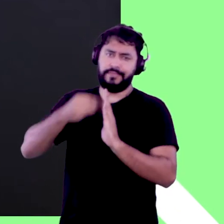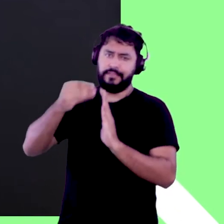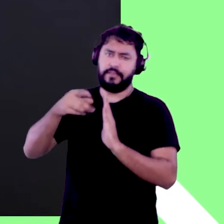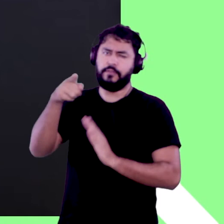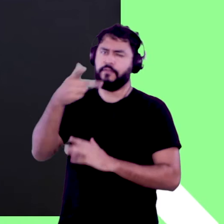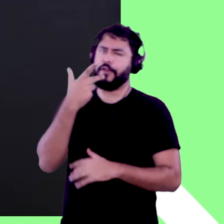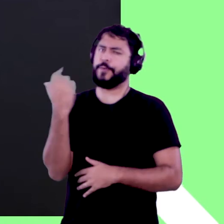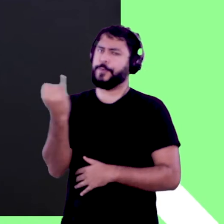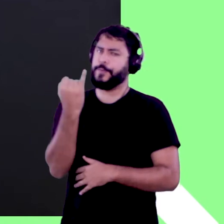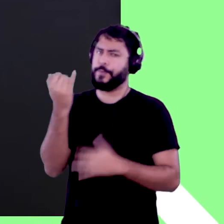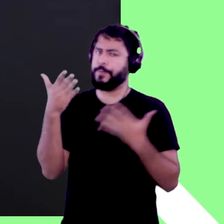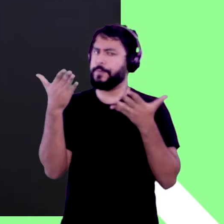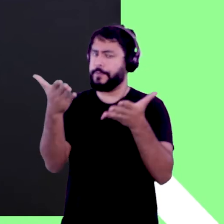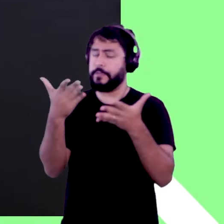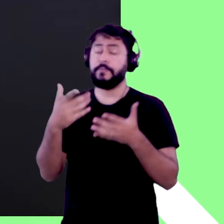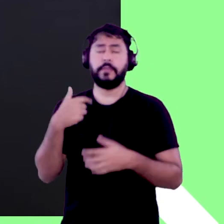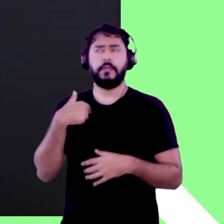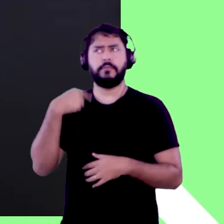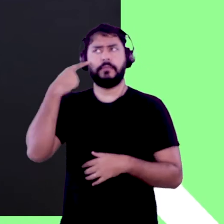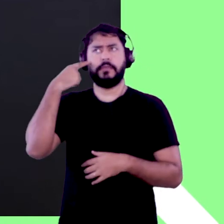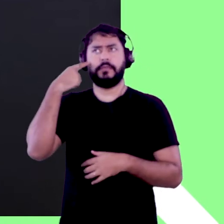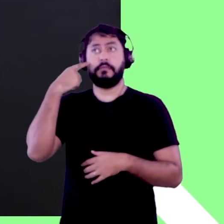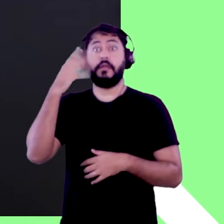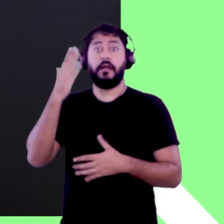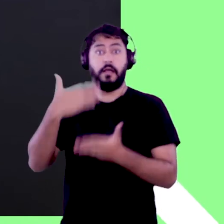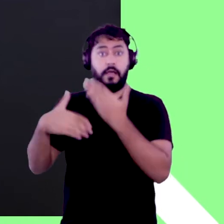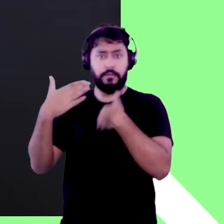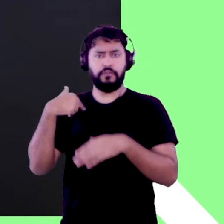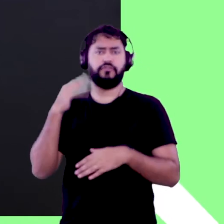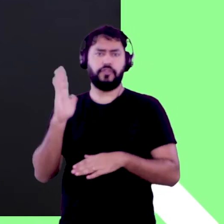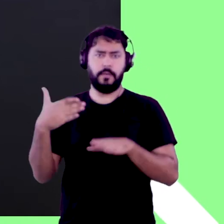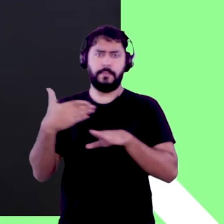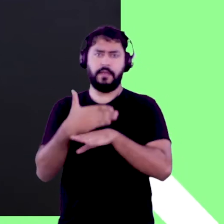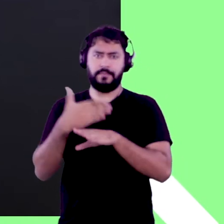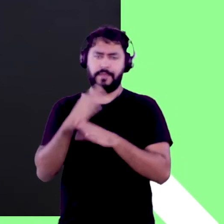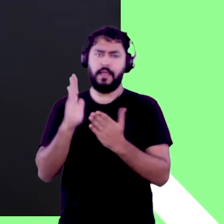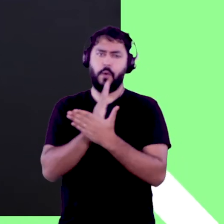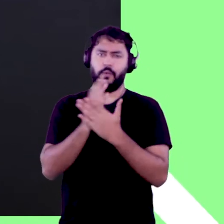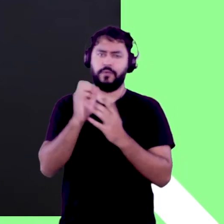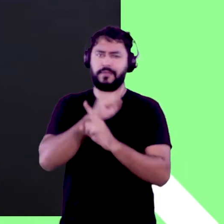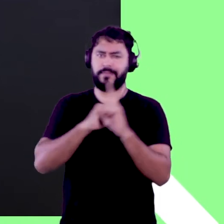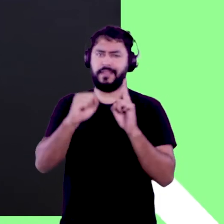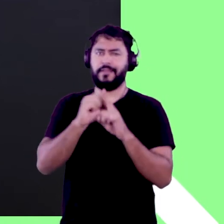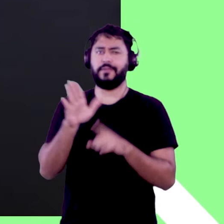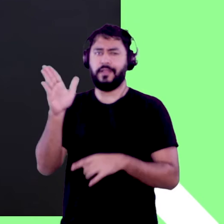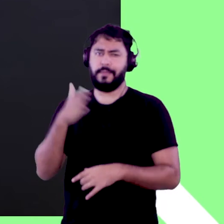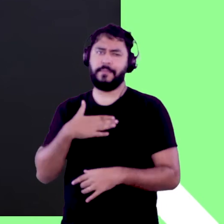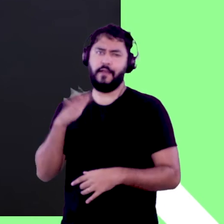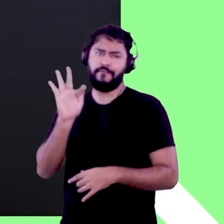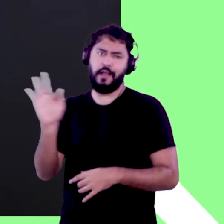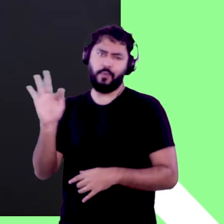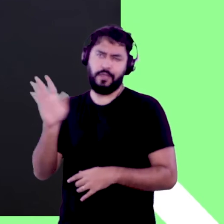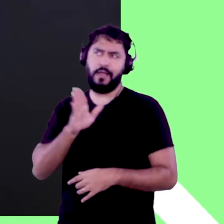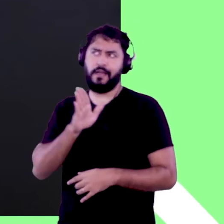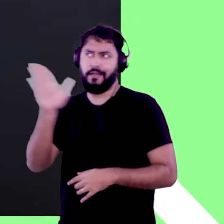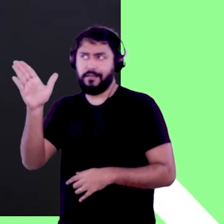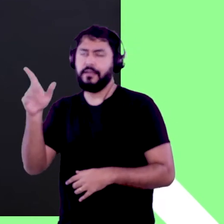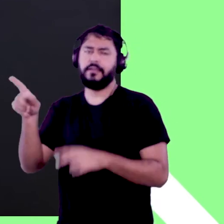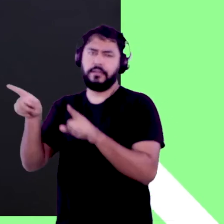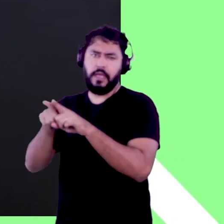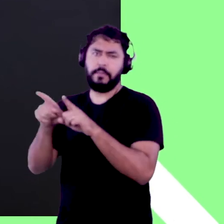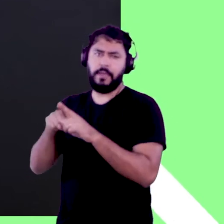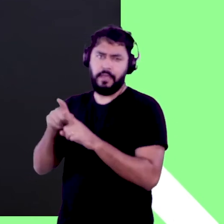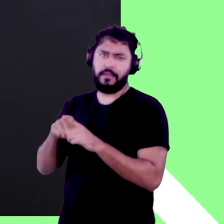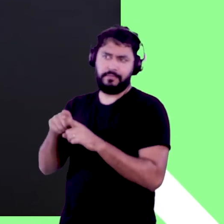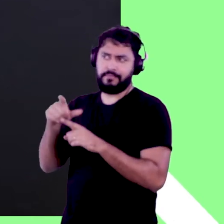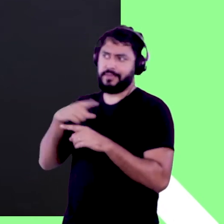fiquei pensando que eu já participei de outros seminários, inclusive na minha faculdade, que trouxeram assuntos também